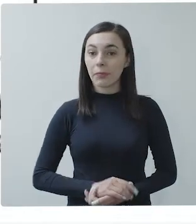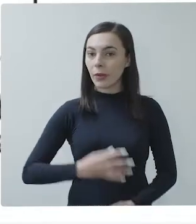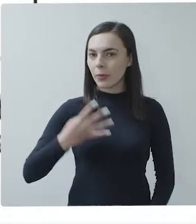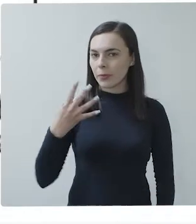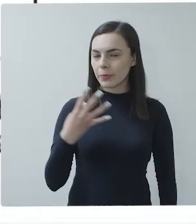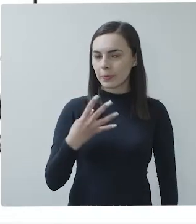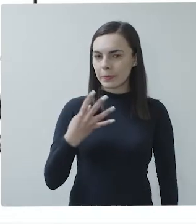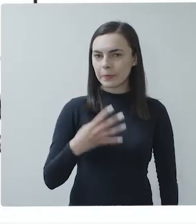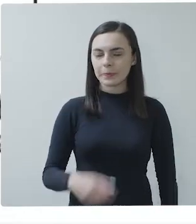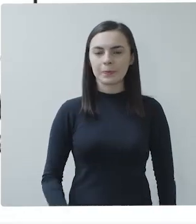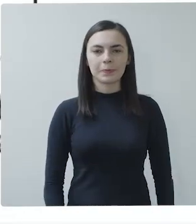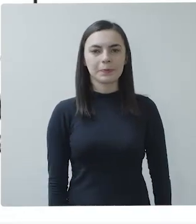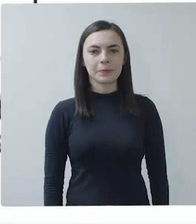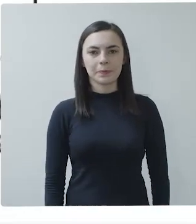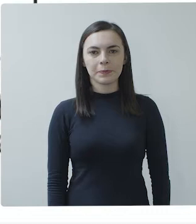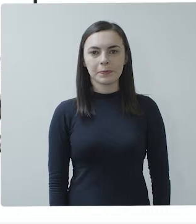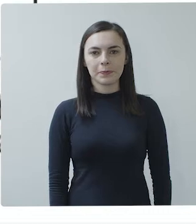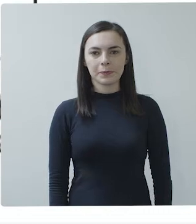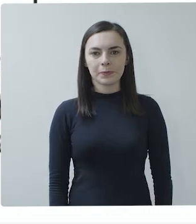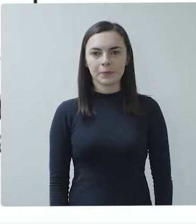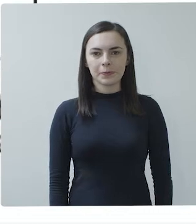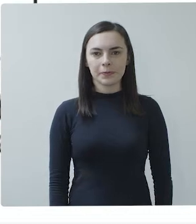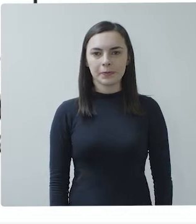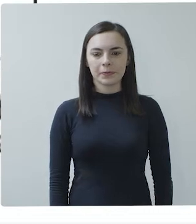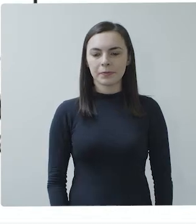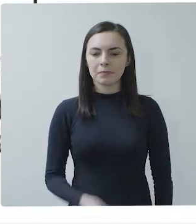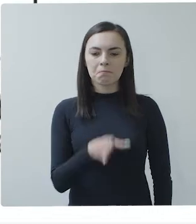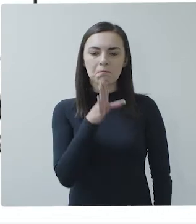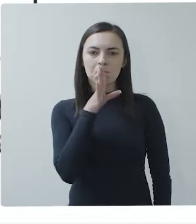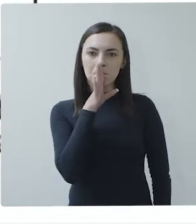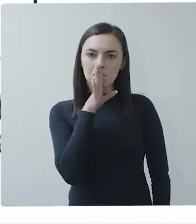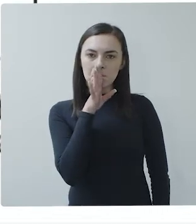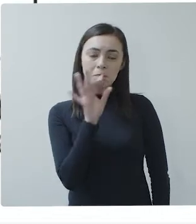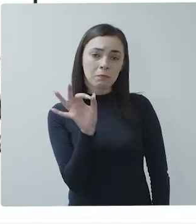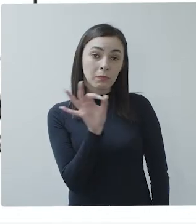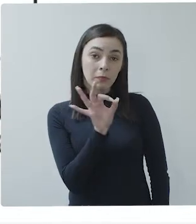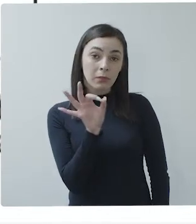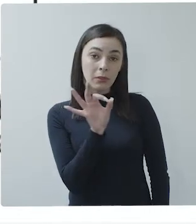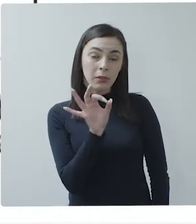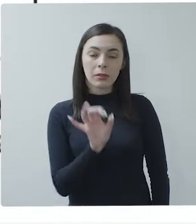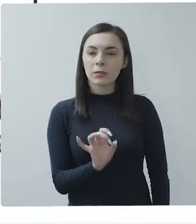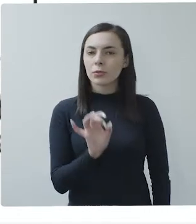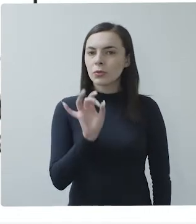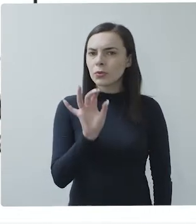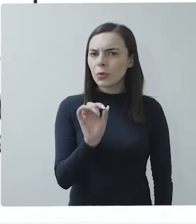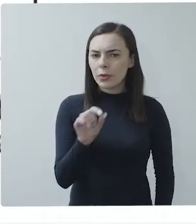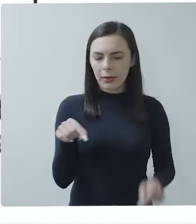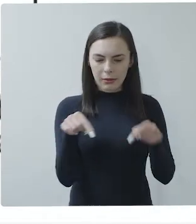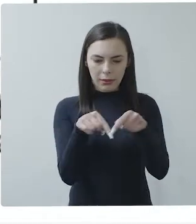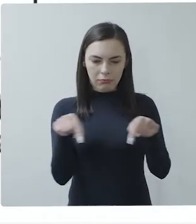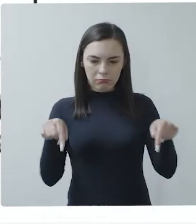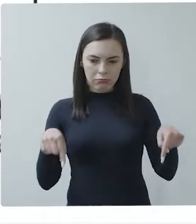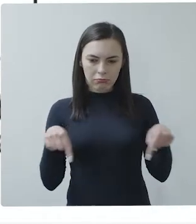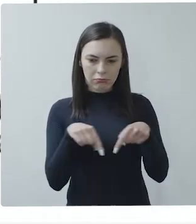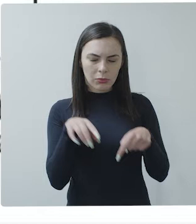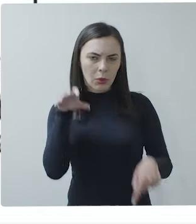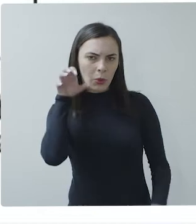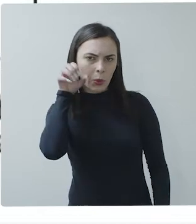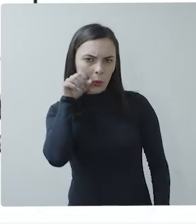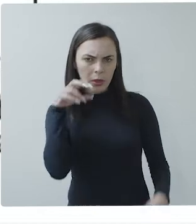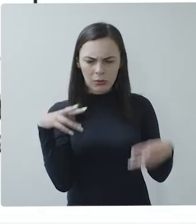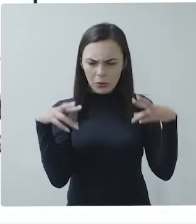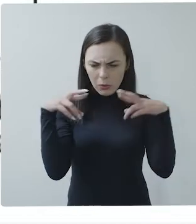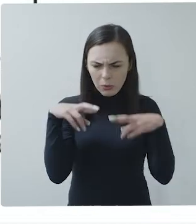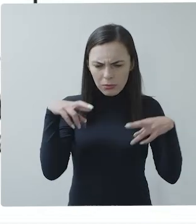Quarto quadrinho, não tem nenhuma fala. Eles estão apenas observando num quarto algo deitado